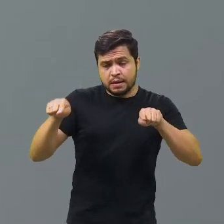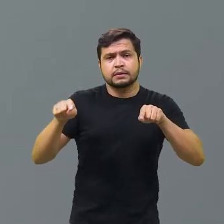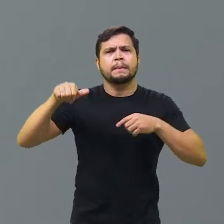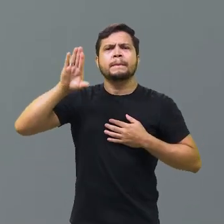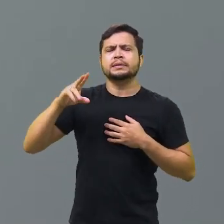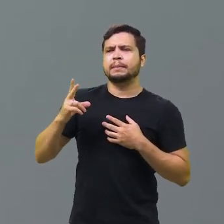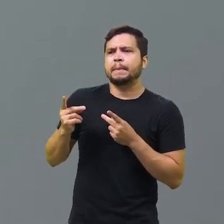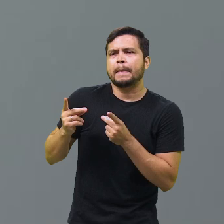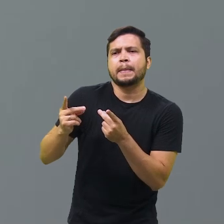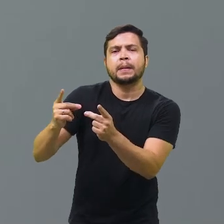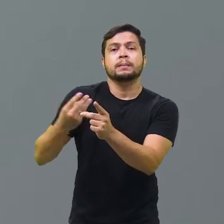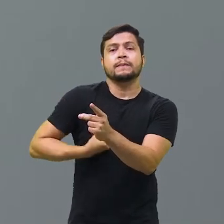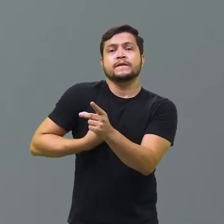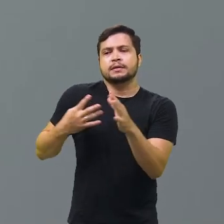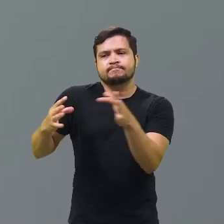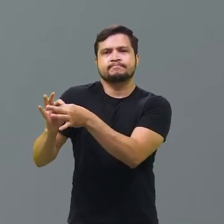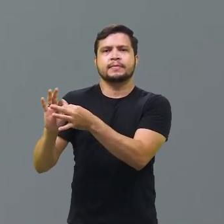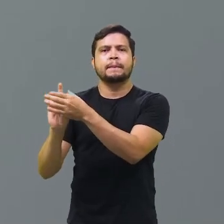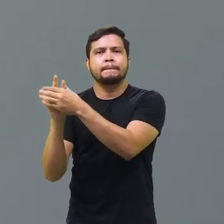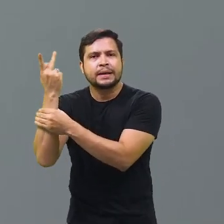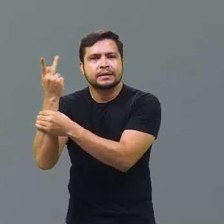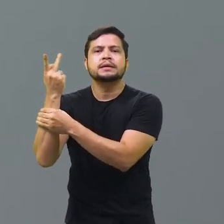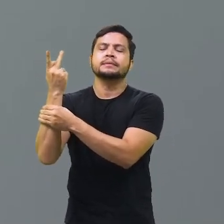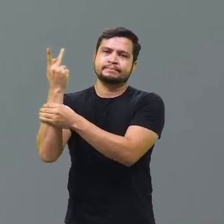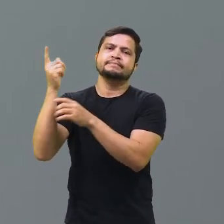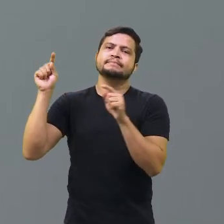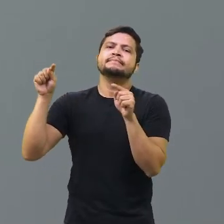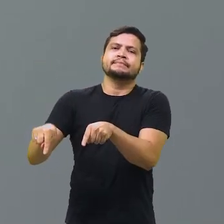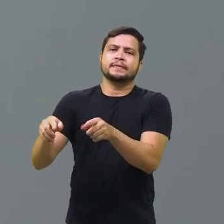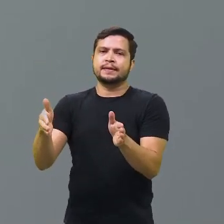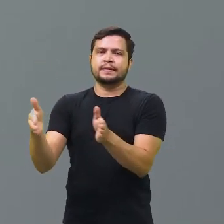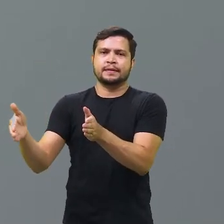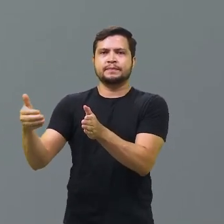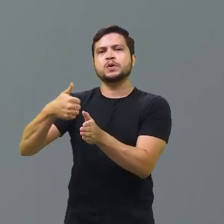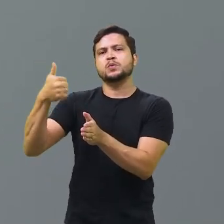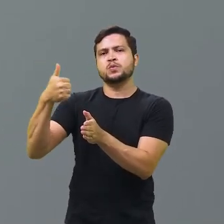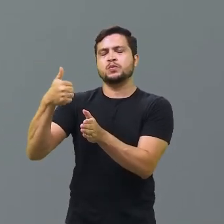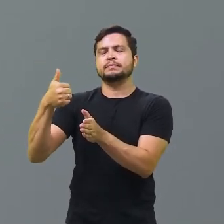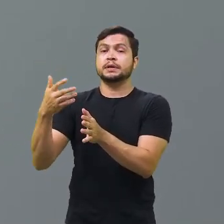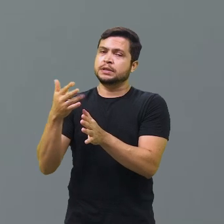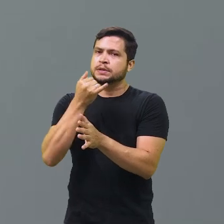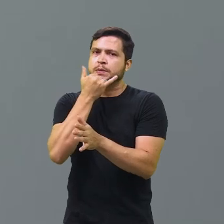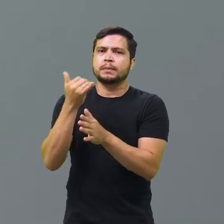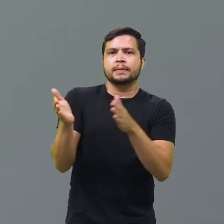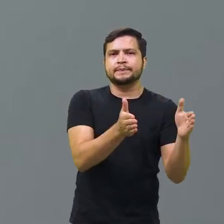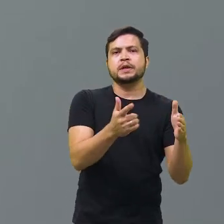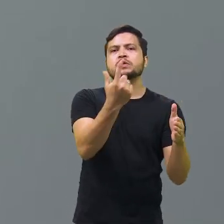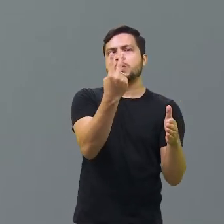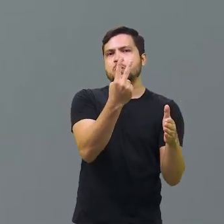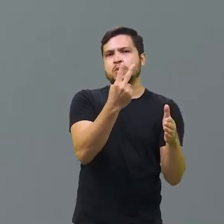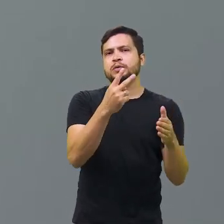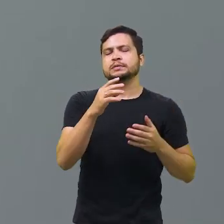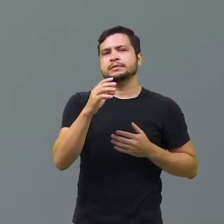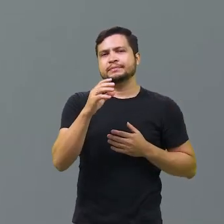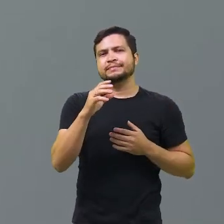a fase mais duradoura do ciclo de vida das briófitas é a fase produtora de gametas. É a fase gametofítica. É a fase